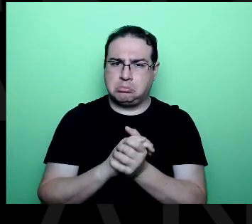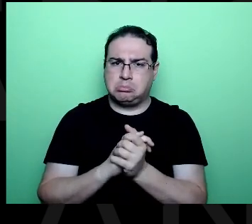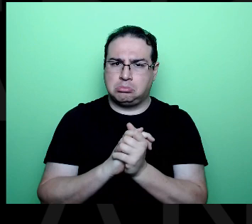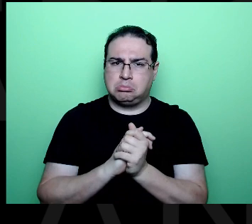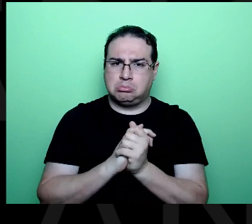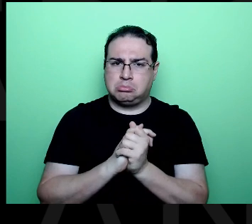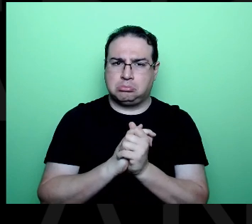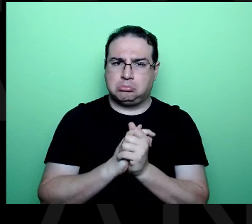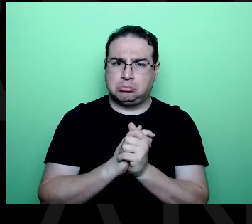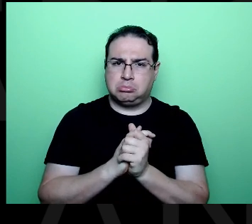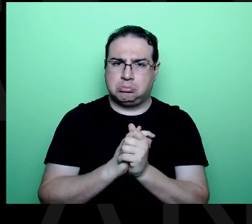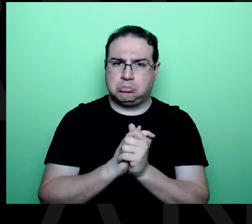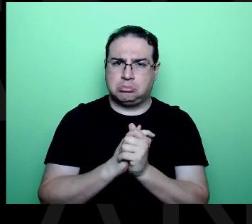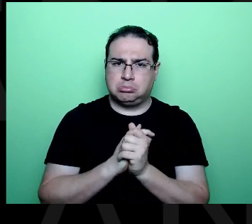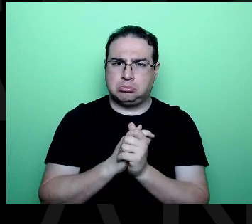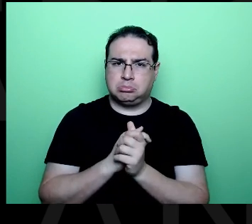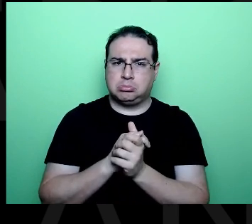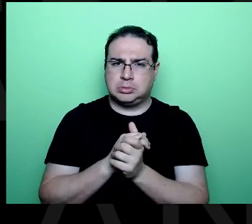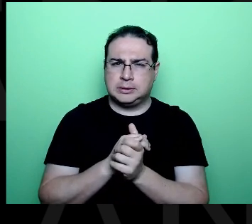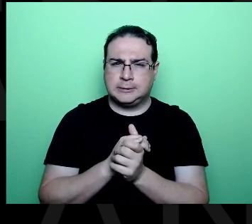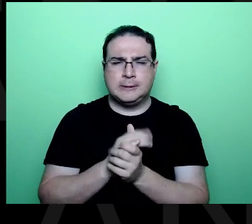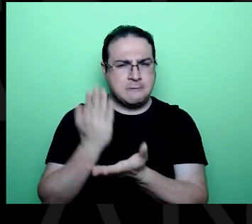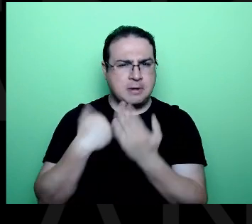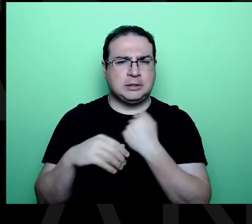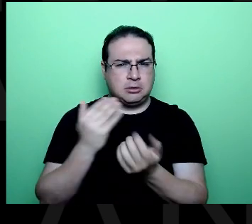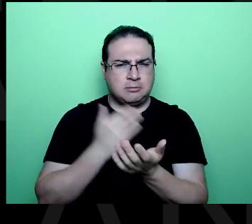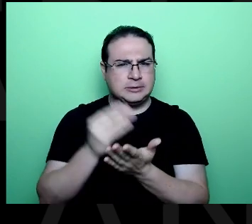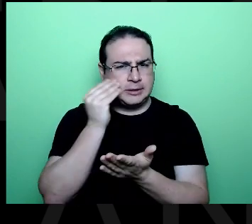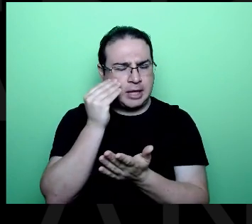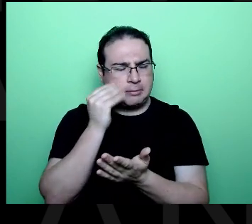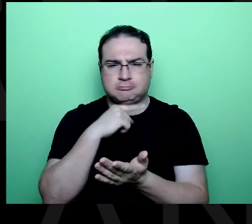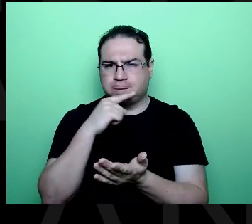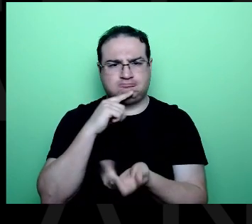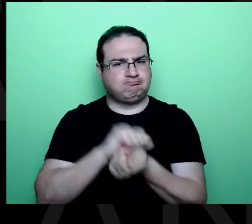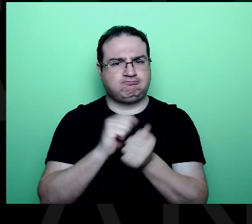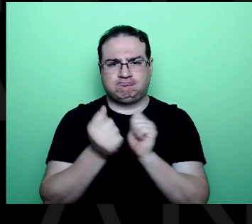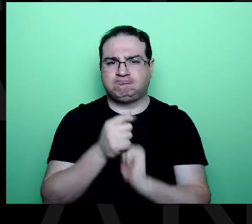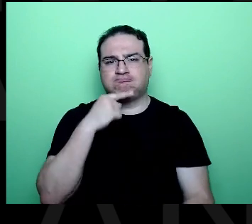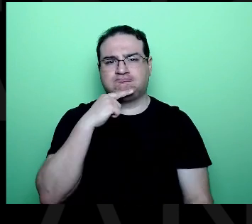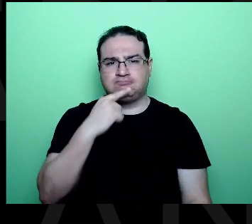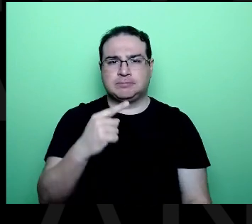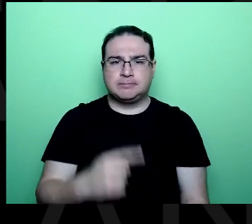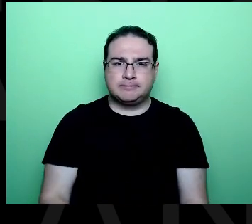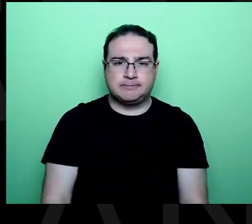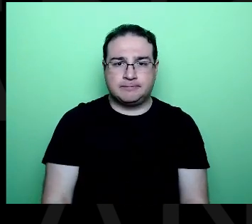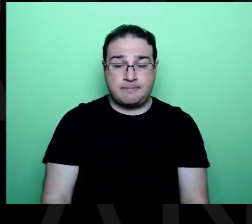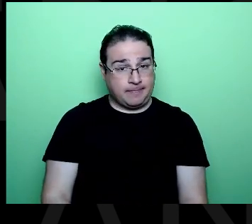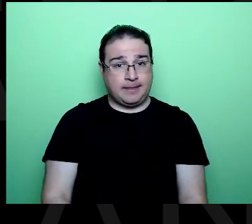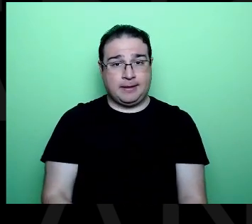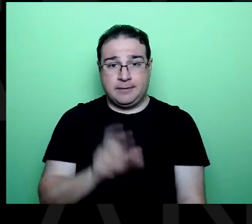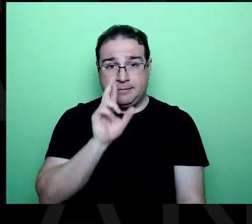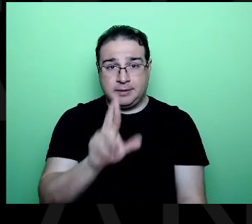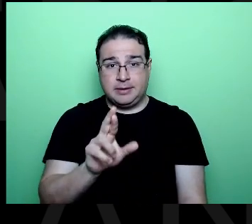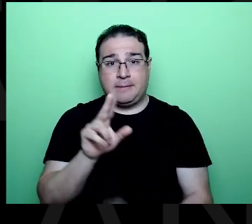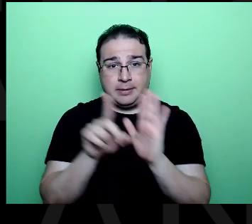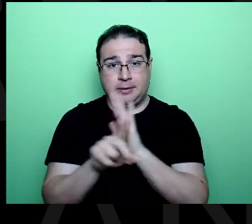eu até comecei uma vez a tentar fazer, mas não me adaptei. E, Luiz, só respondendo a pergunta